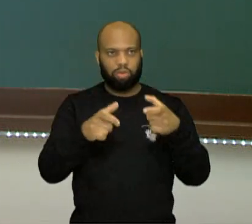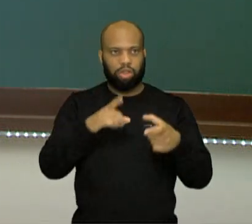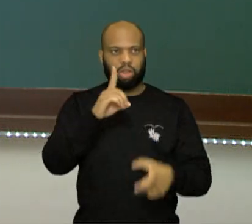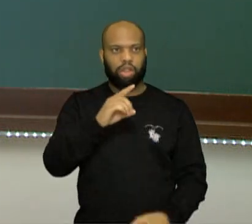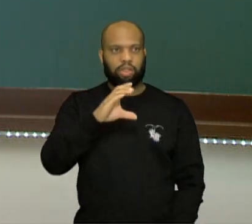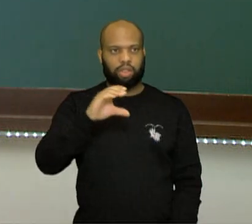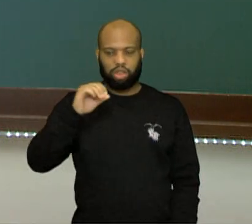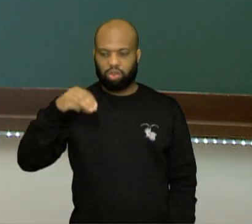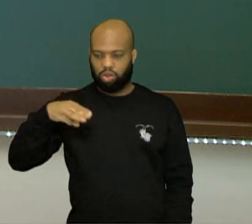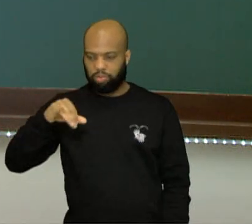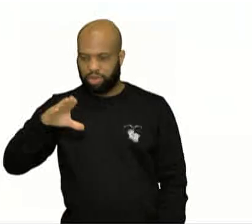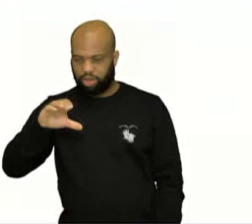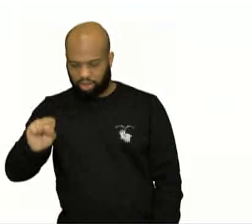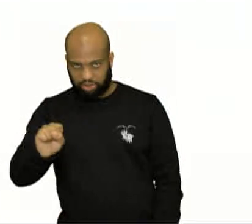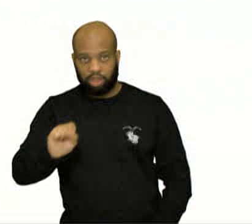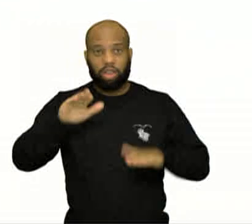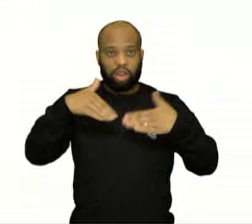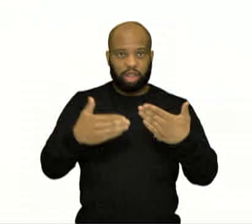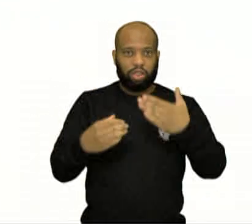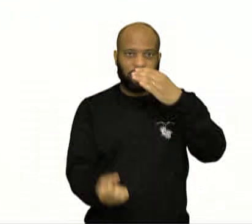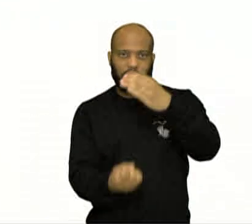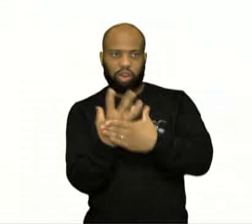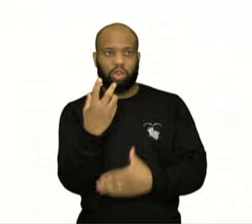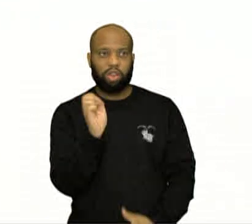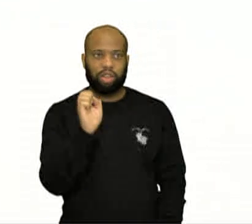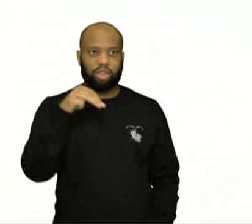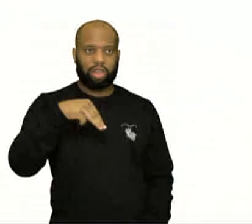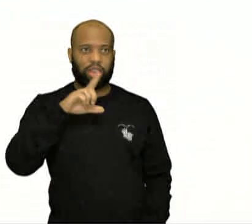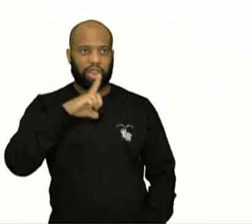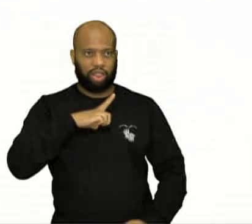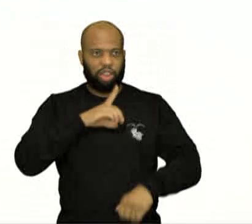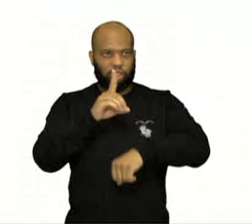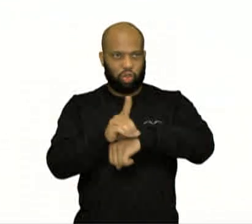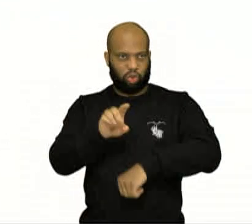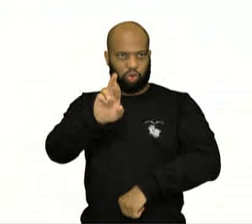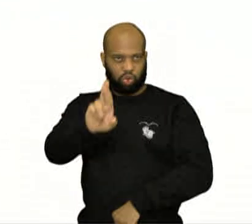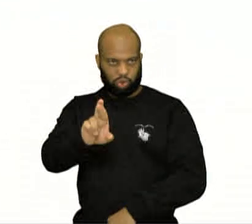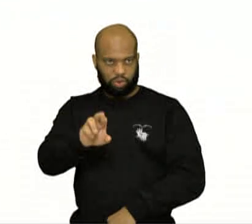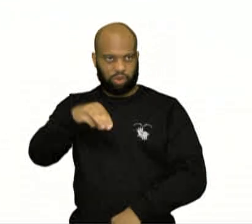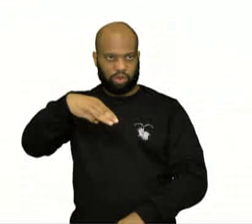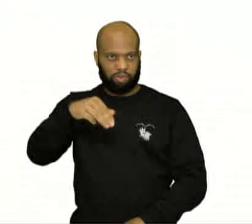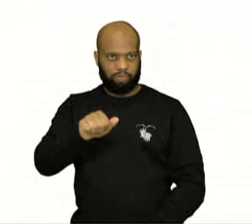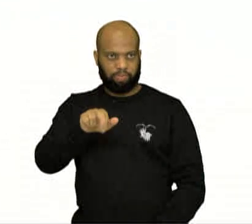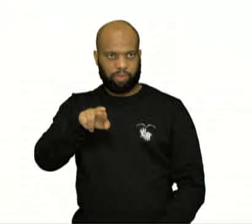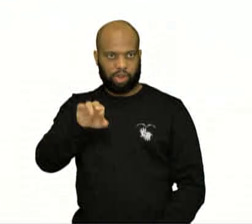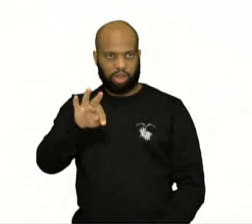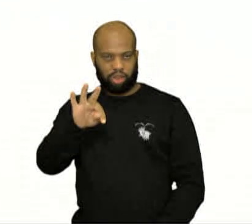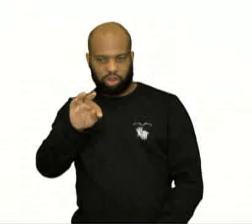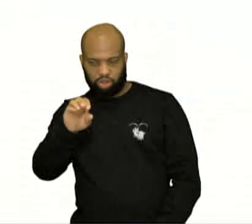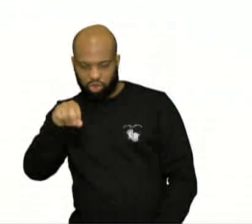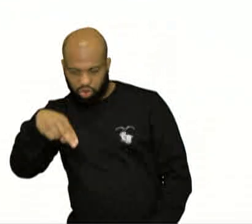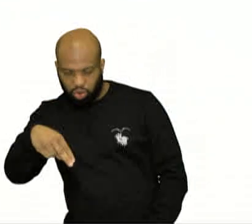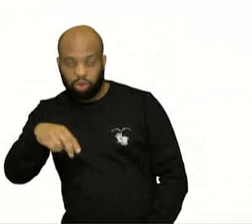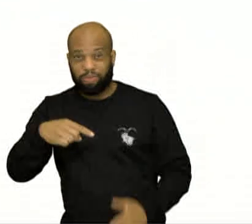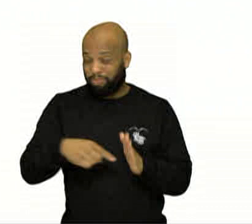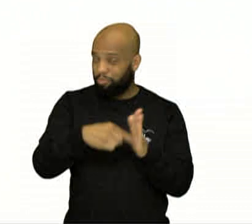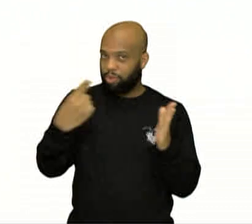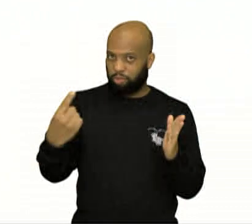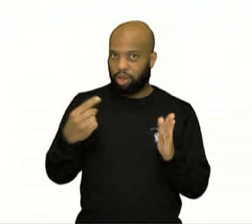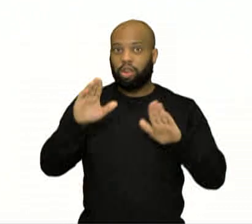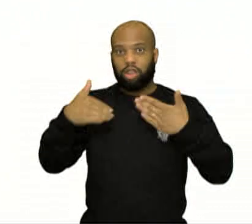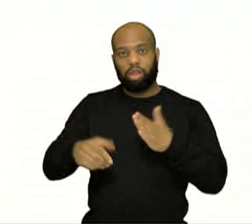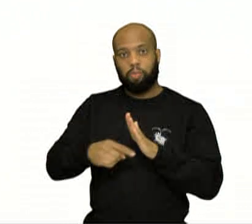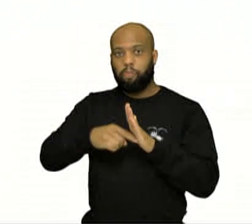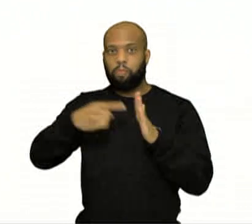DC Comics. Criada pelo Dr. William Moulton Marston, foi a primeira super-heroína da DC Comics. Sua